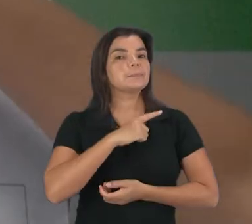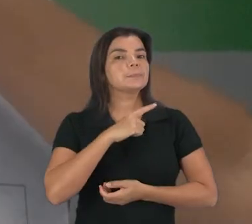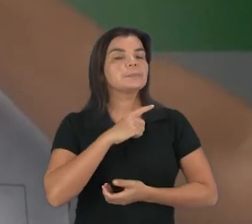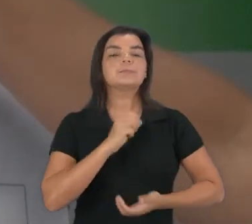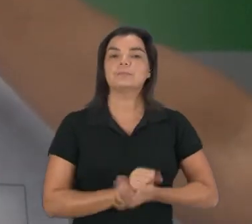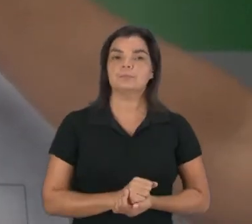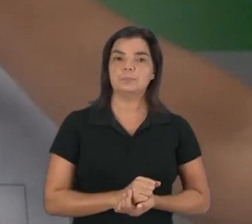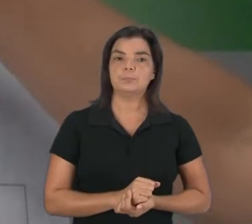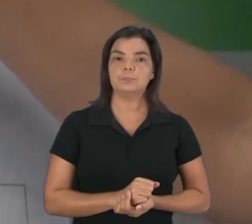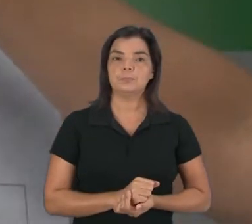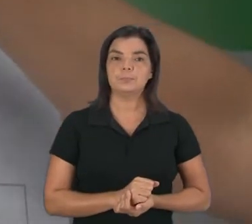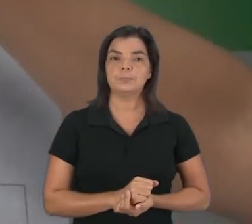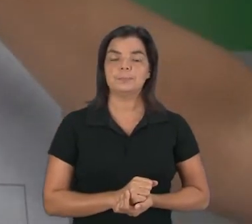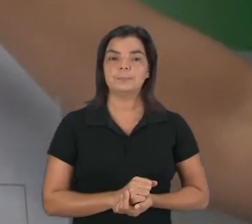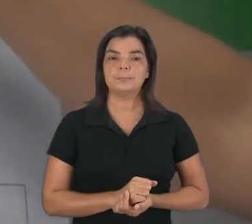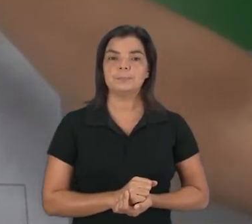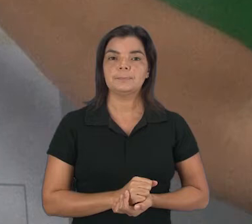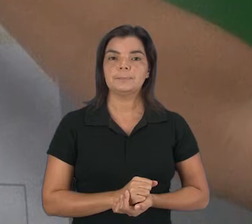ó,